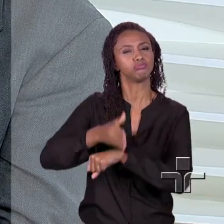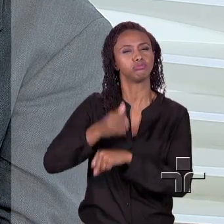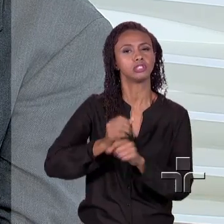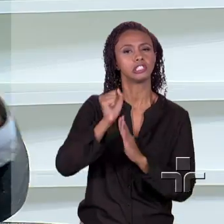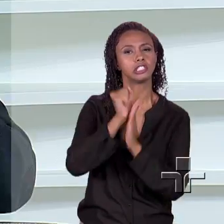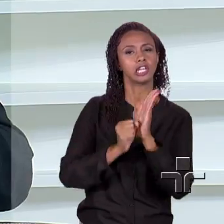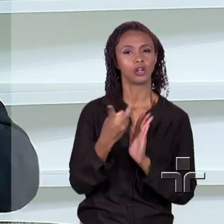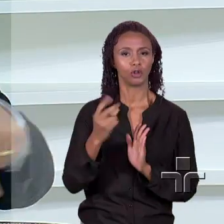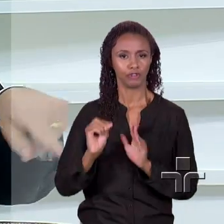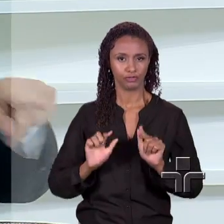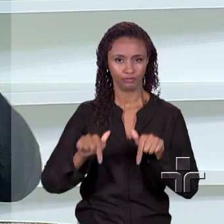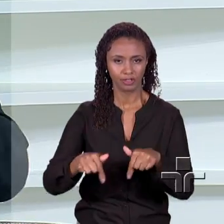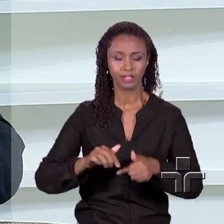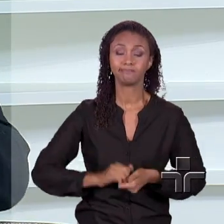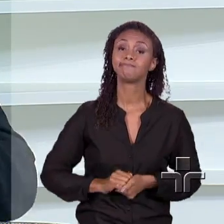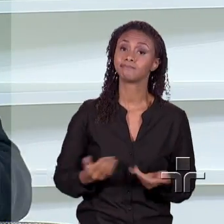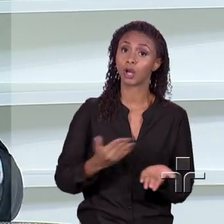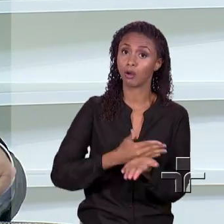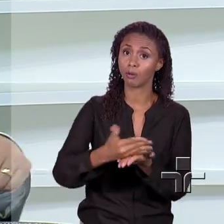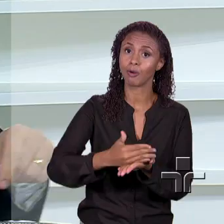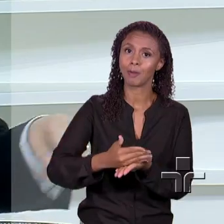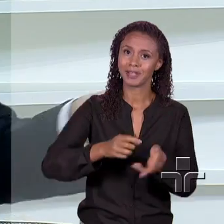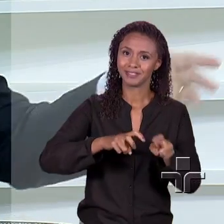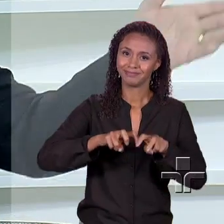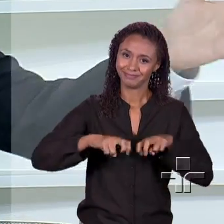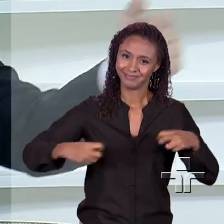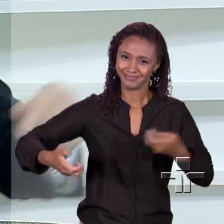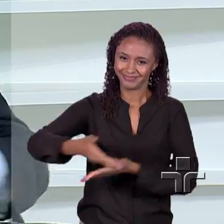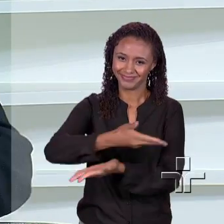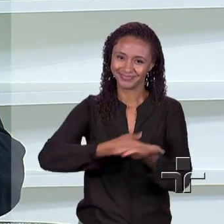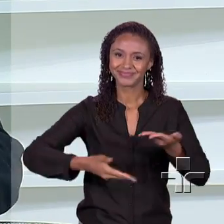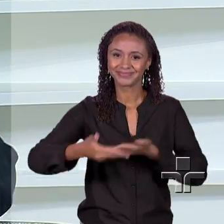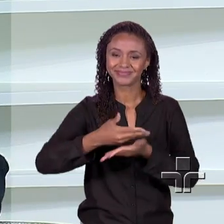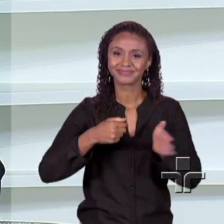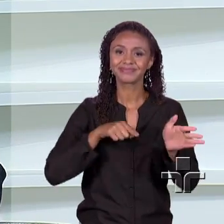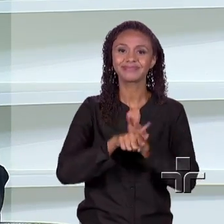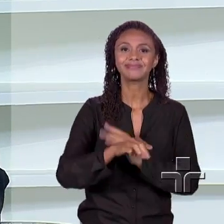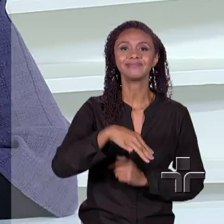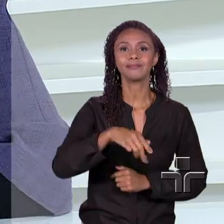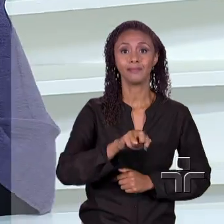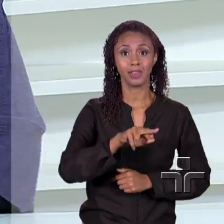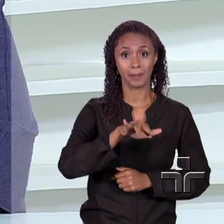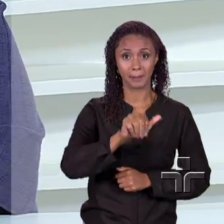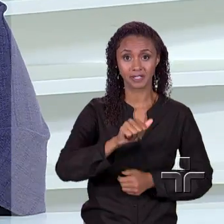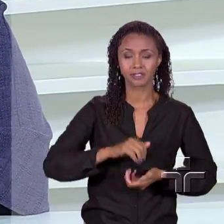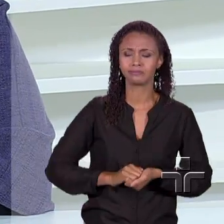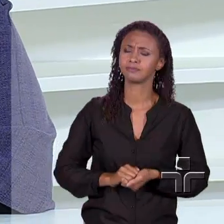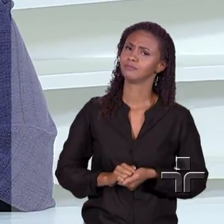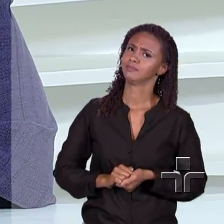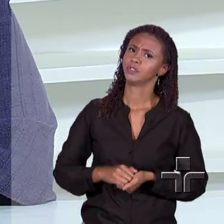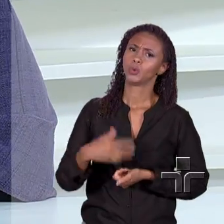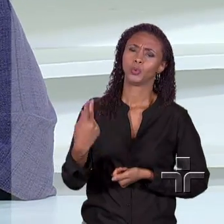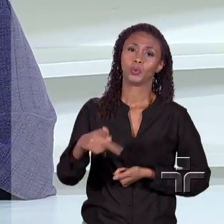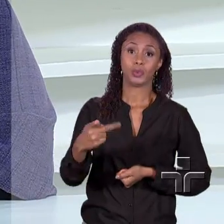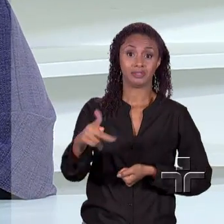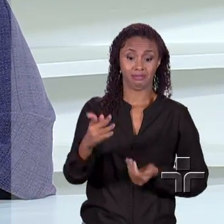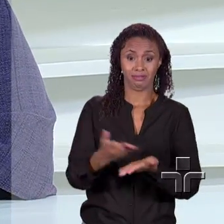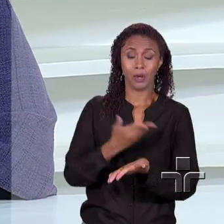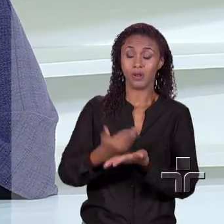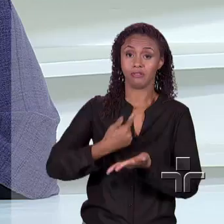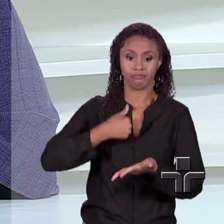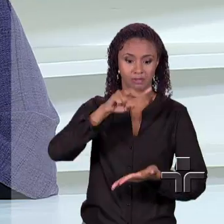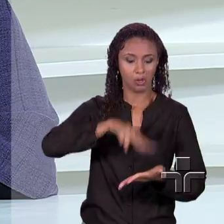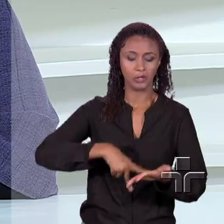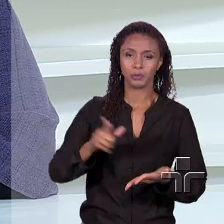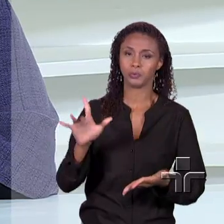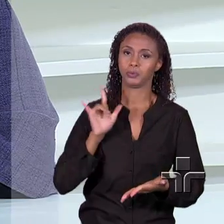Uhum. Vamos começar a nossa rodada com os entrevistadores, com a Márcia, por favor. Jimmy, eu adorei ler seu livro, acho que tem